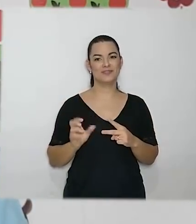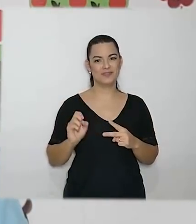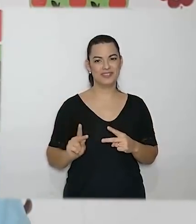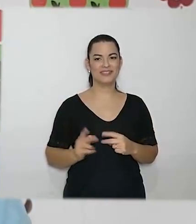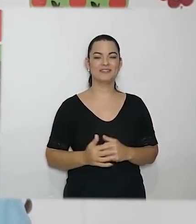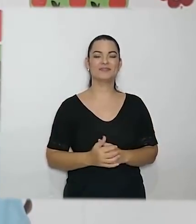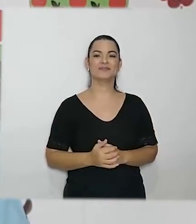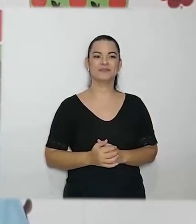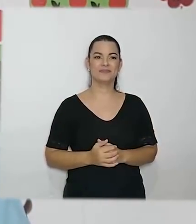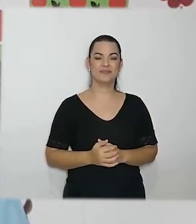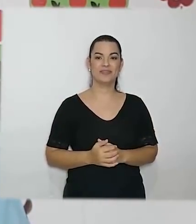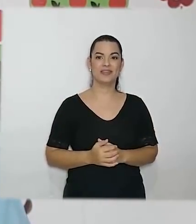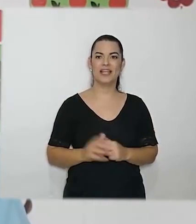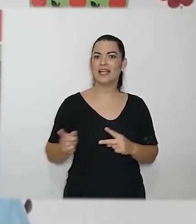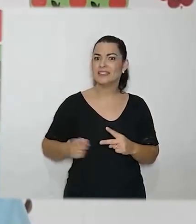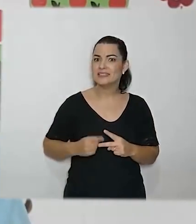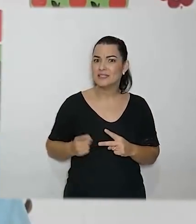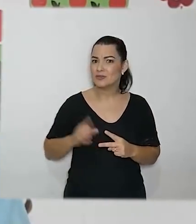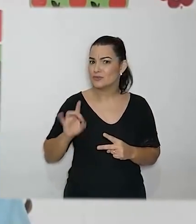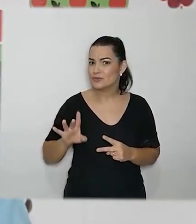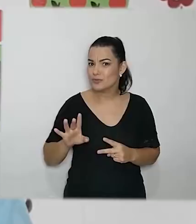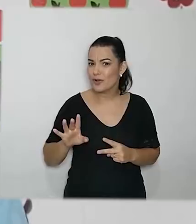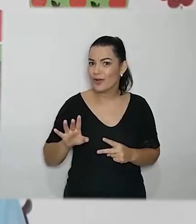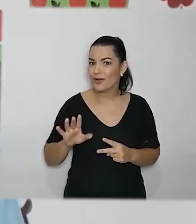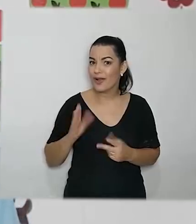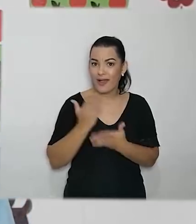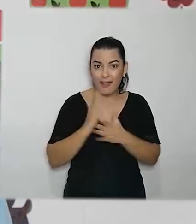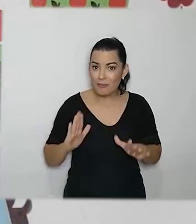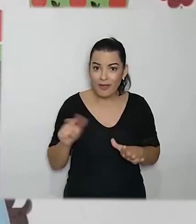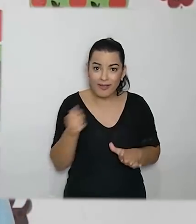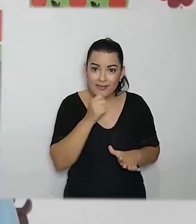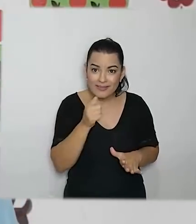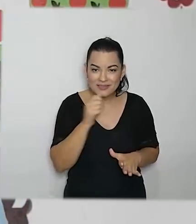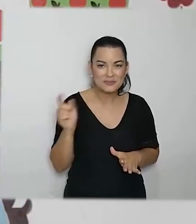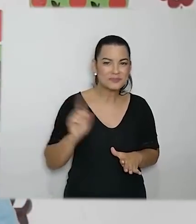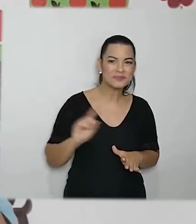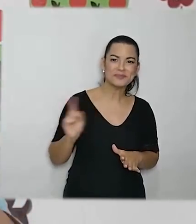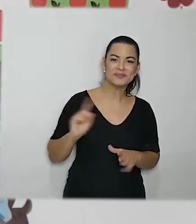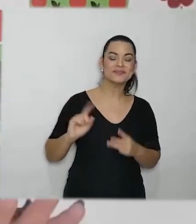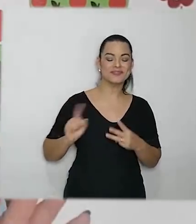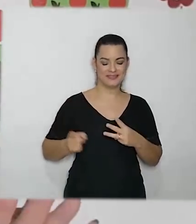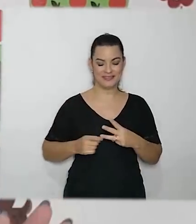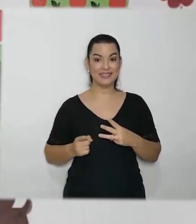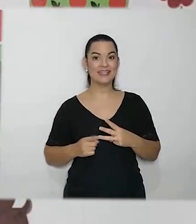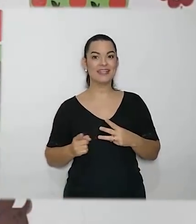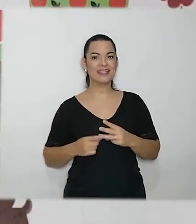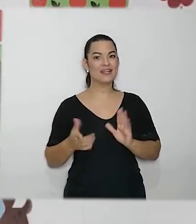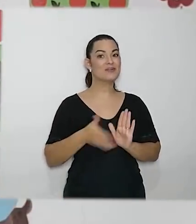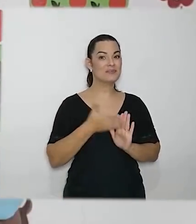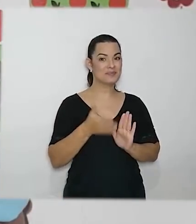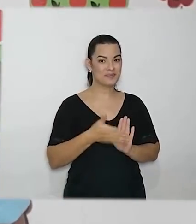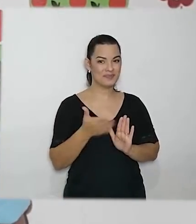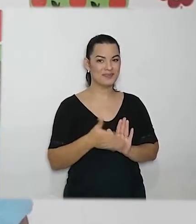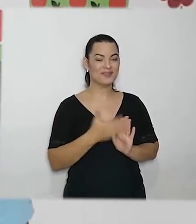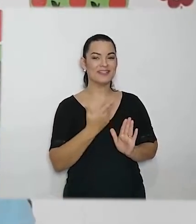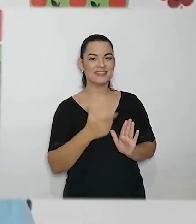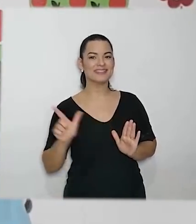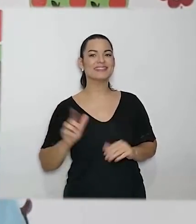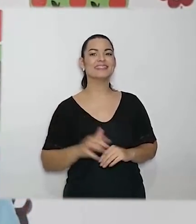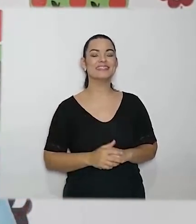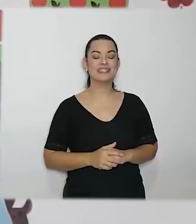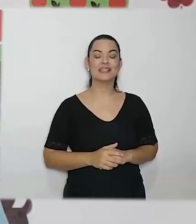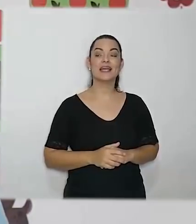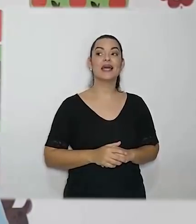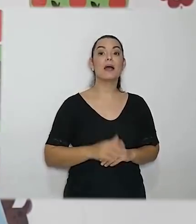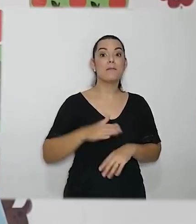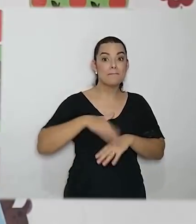desafio. Segunda porque ainda não acabou. Tem mais uma proposta, essa vai ficar por mais tempo lá disponível